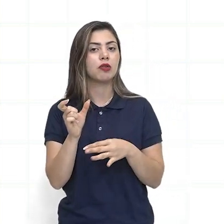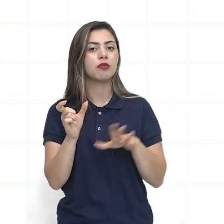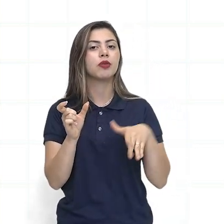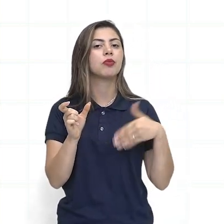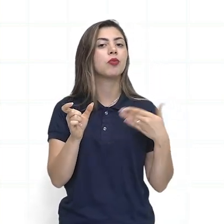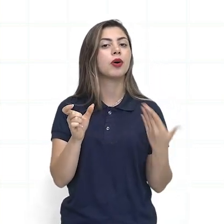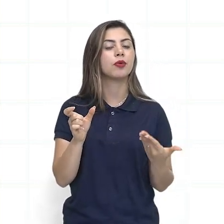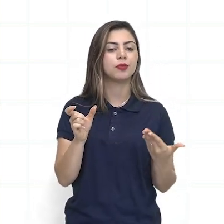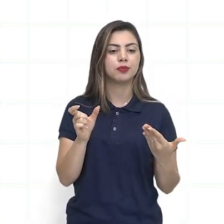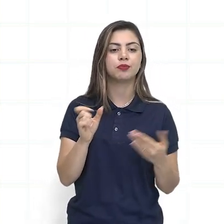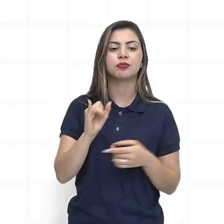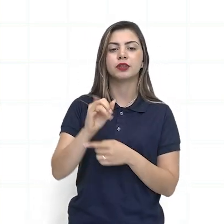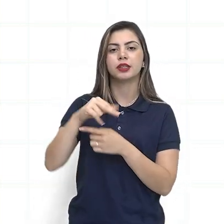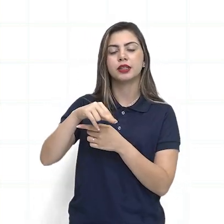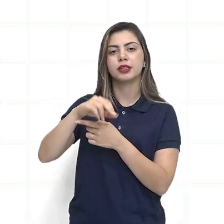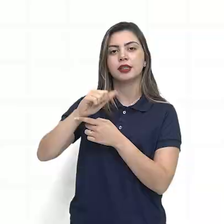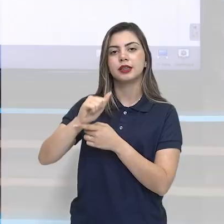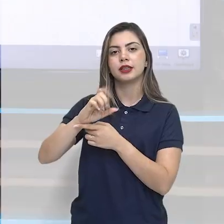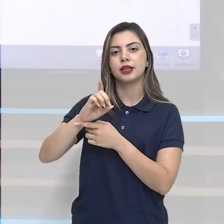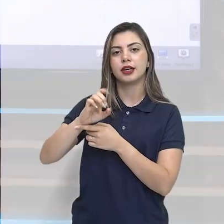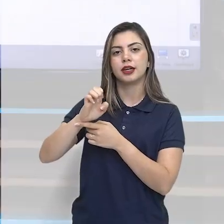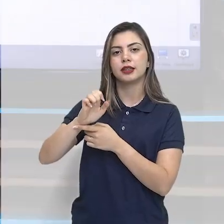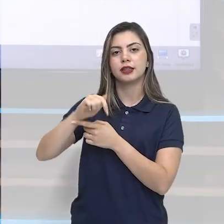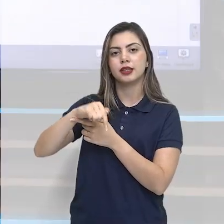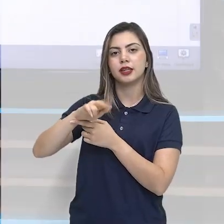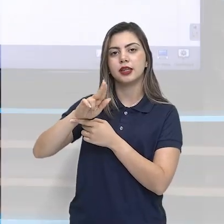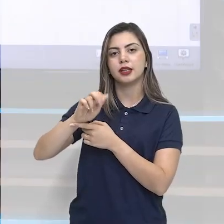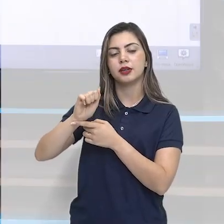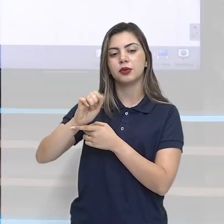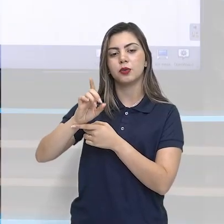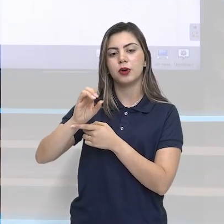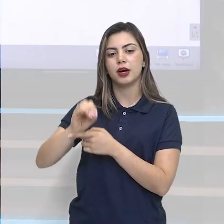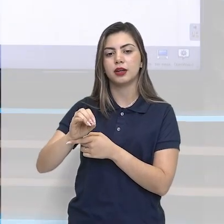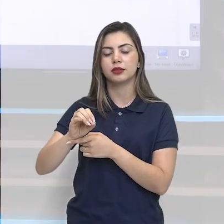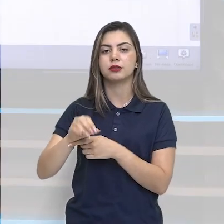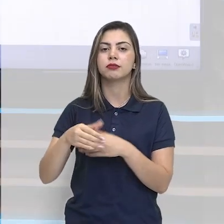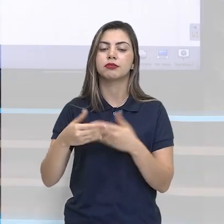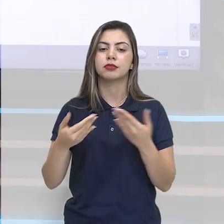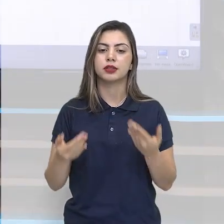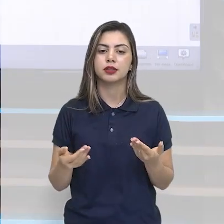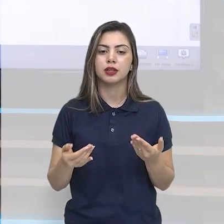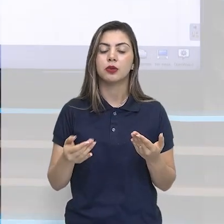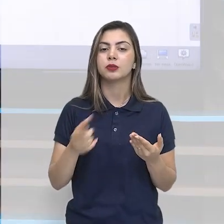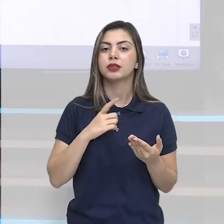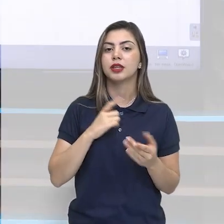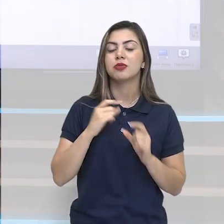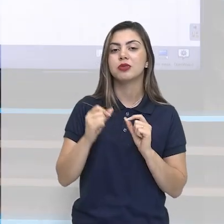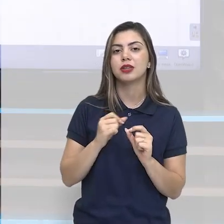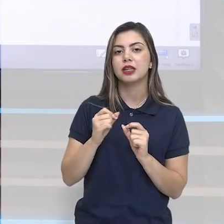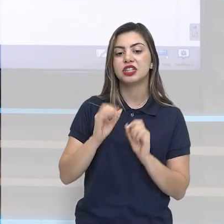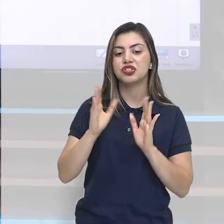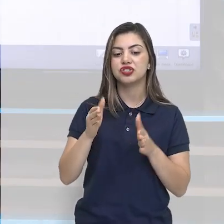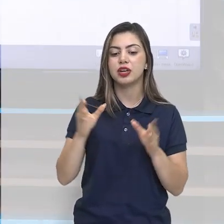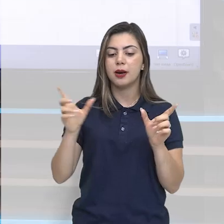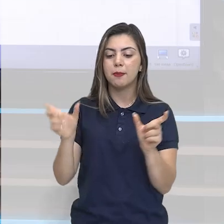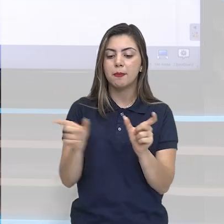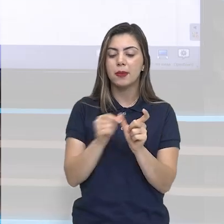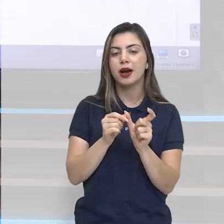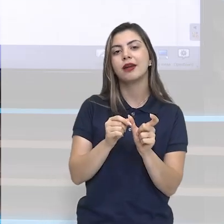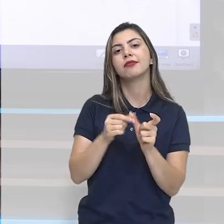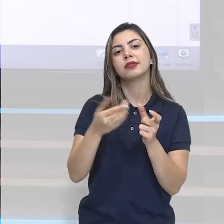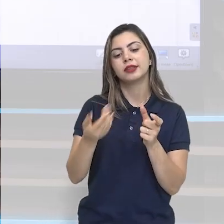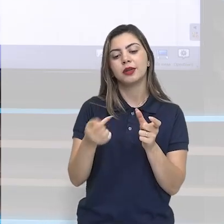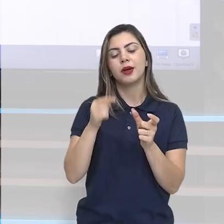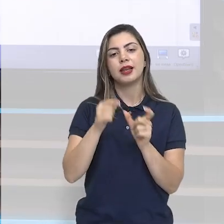nova palavra? Inadequado. E, simultaneamente, alterei, modifiquei o sentido